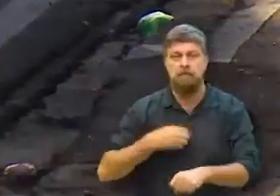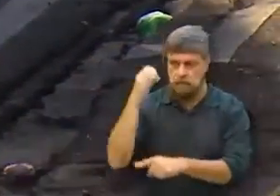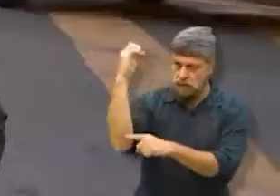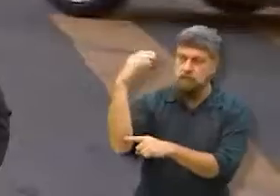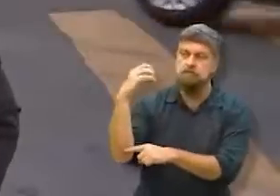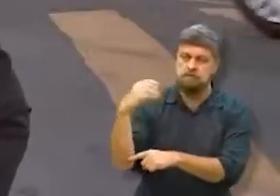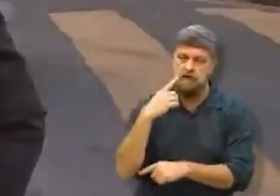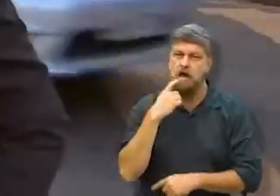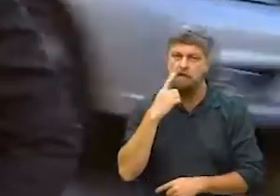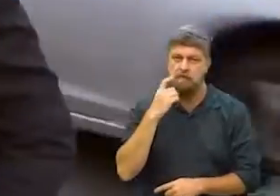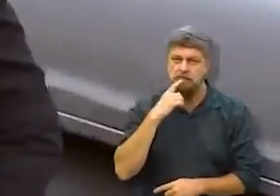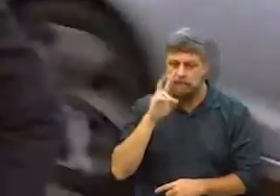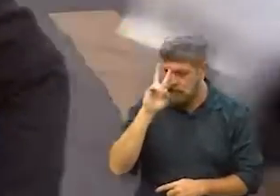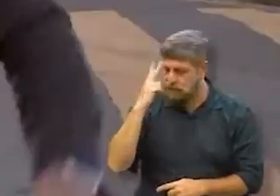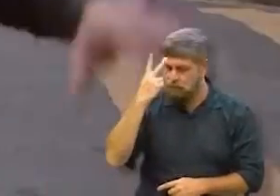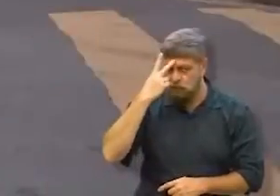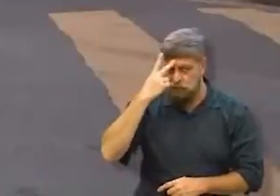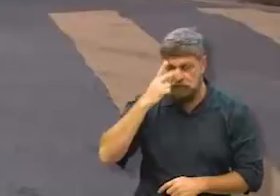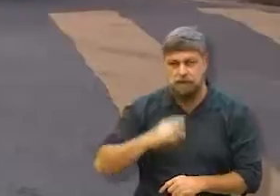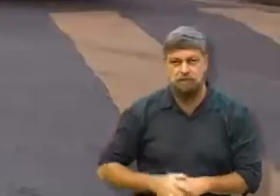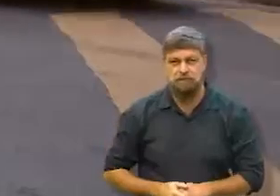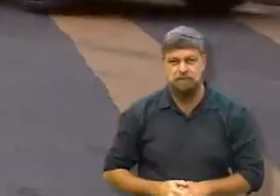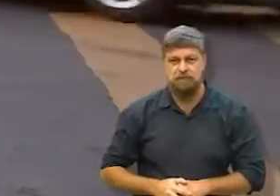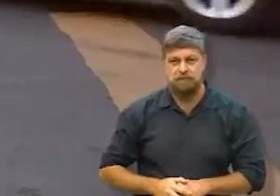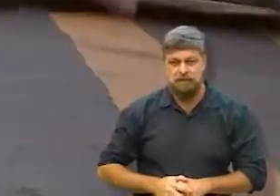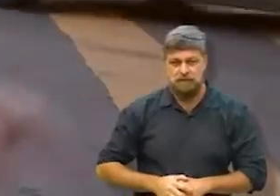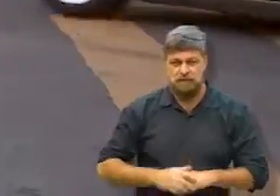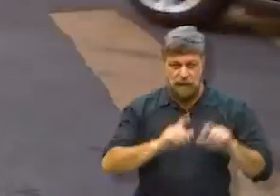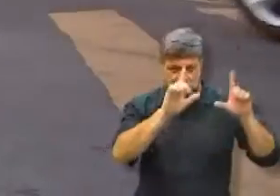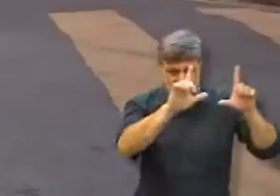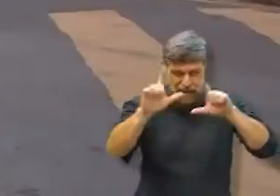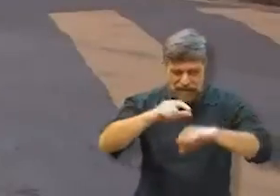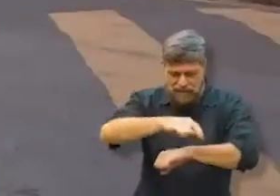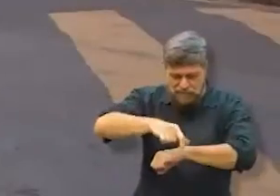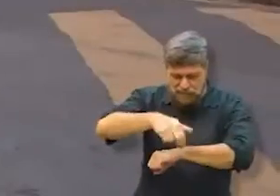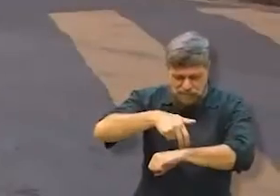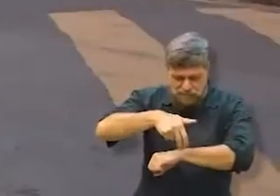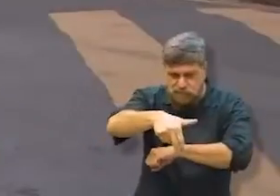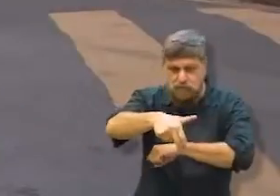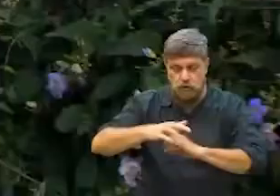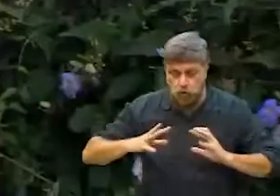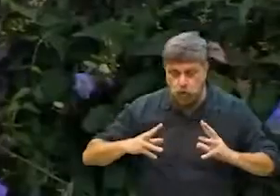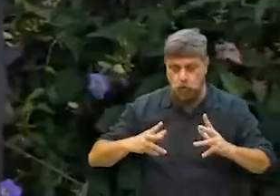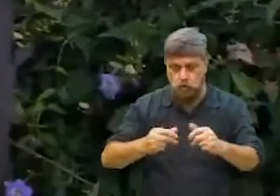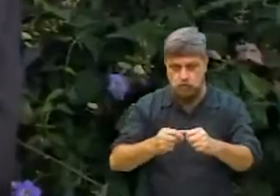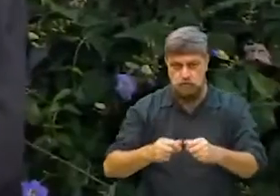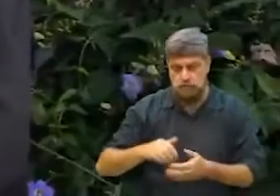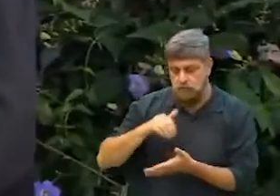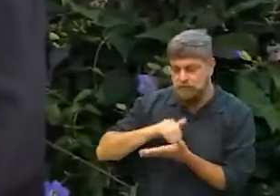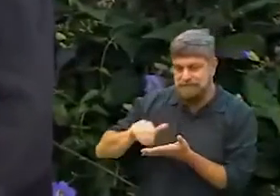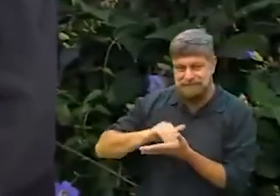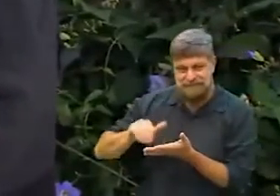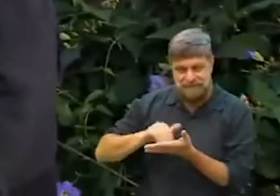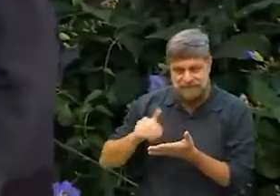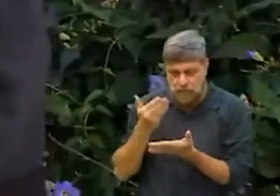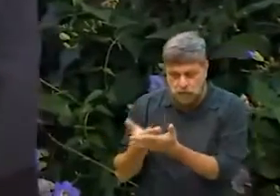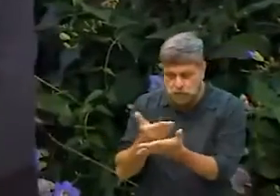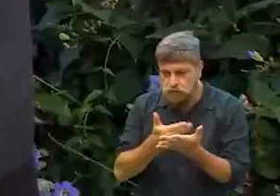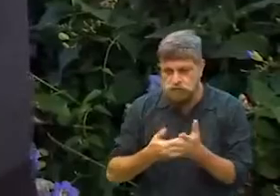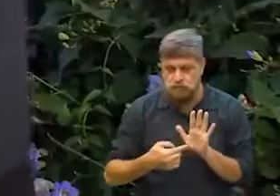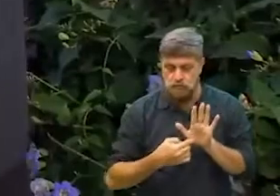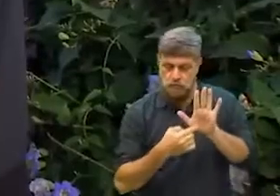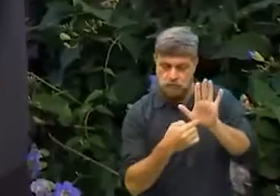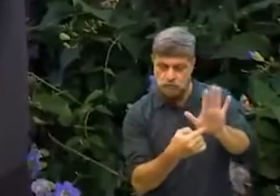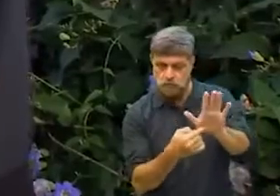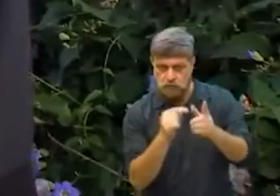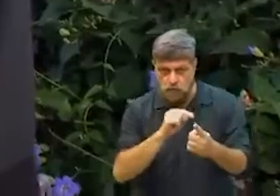para instalar um semáforo e rever toda a sinalização desse conjunto aqui que nós estamos agora. O secretário apresentou um